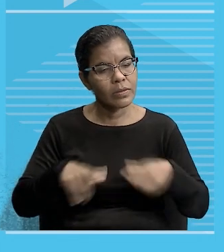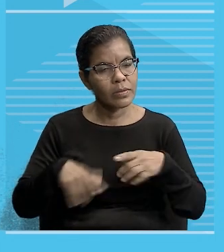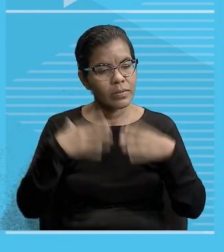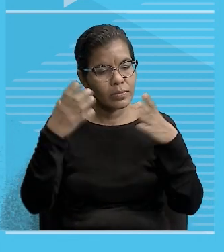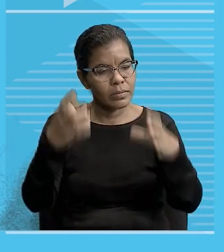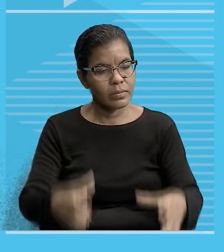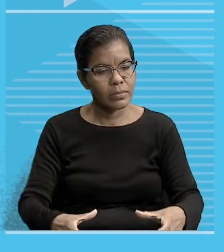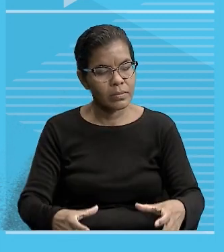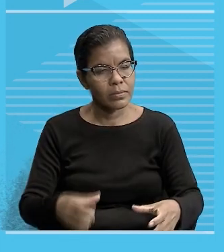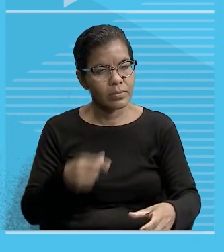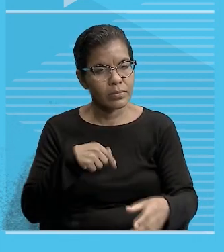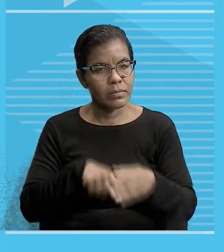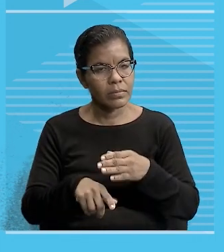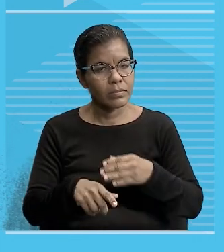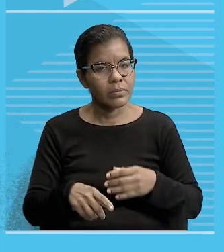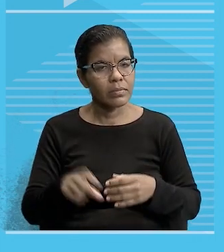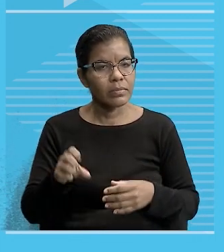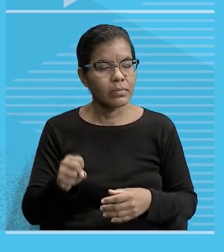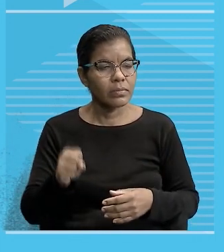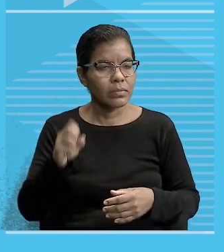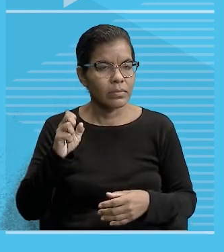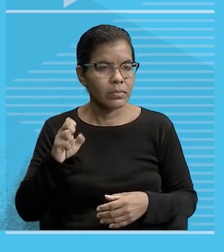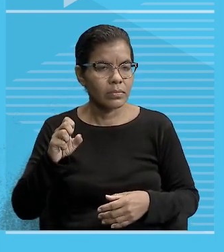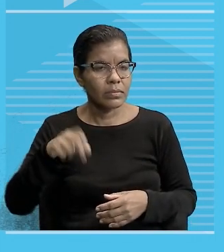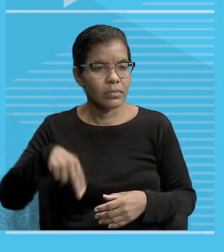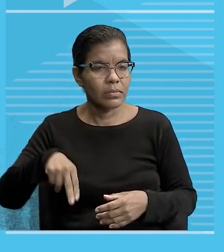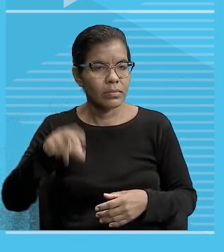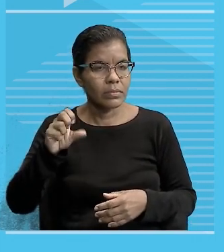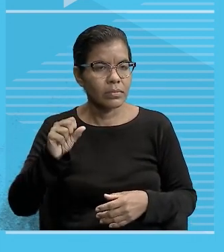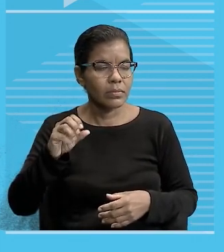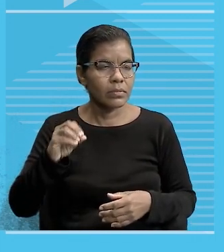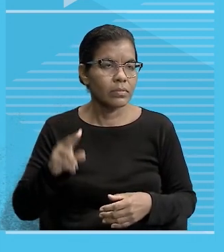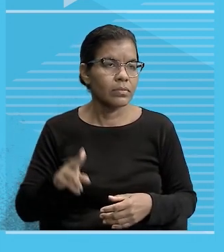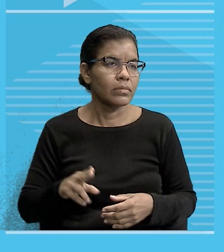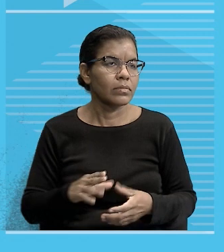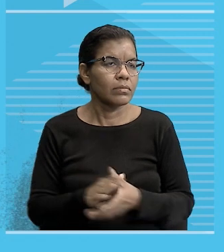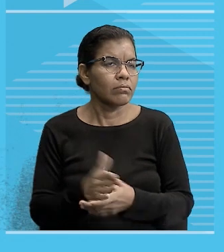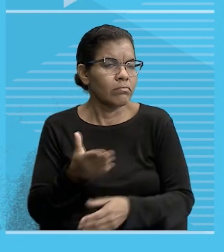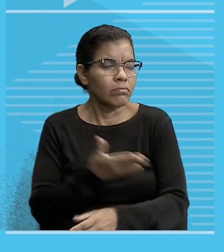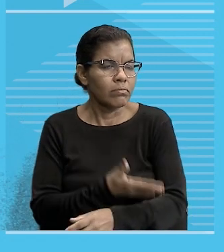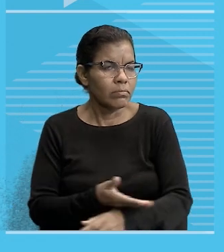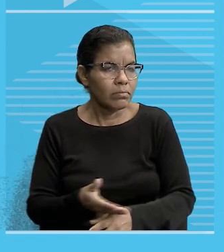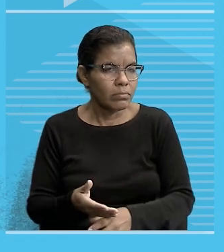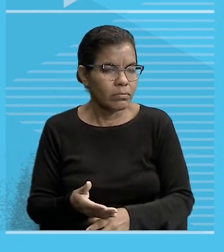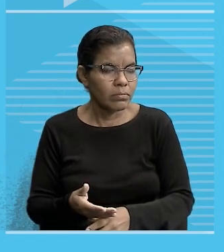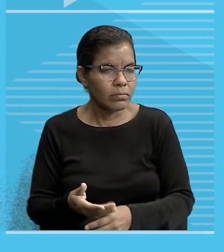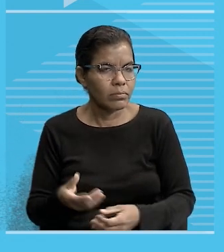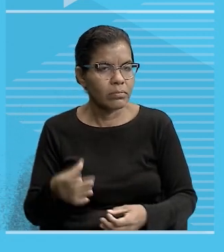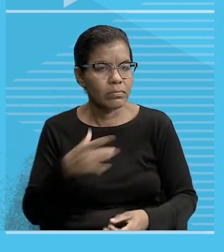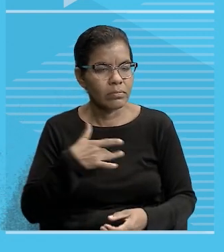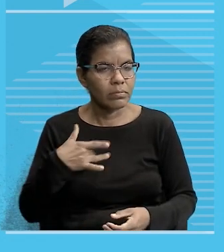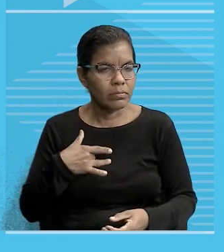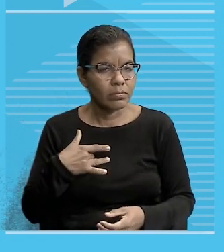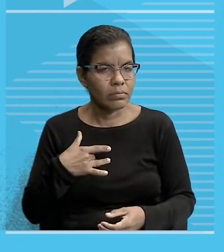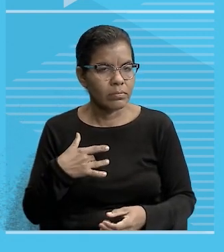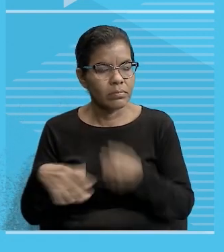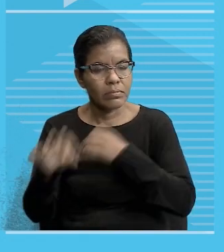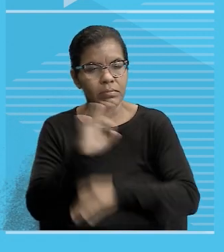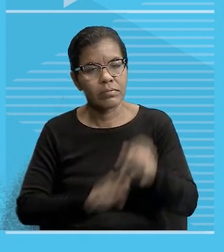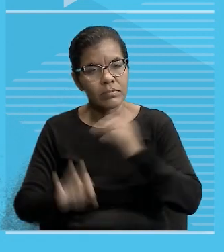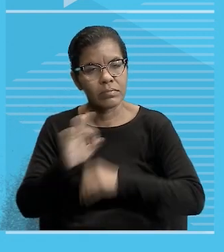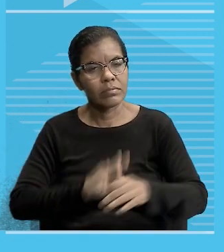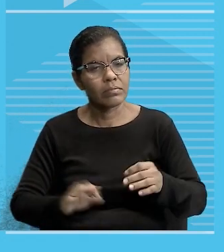dentro desse senso é o senso de limpeza é o senso de saúde senso de